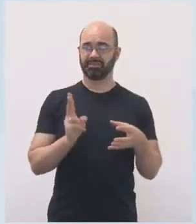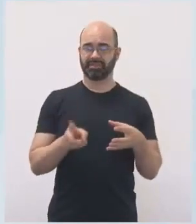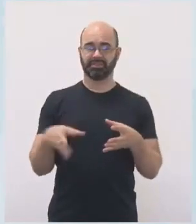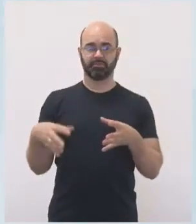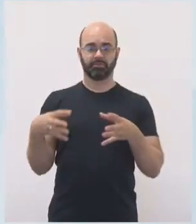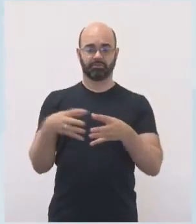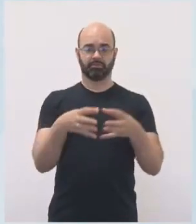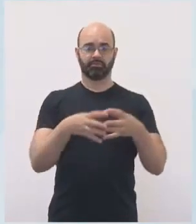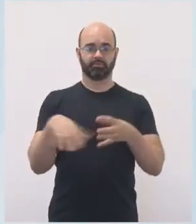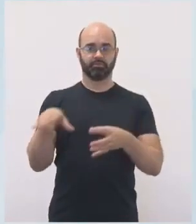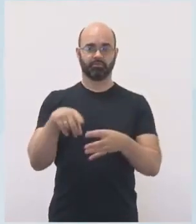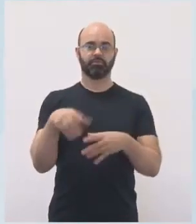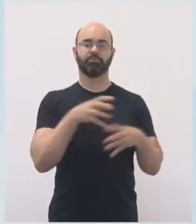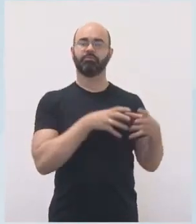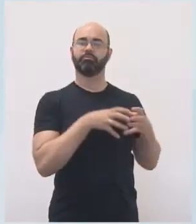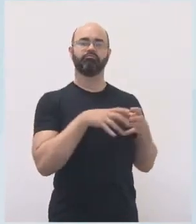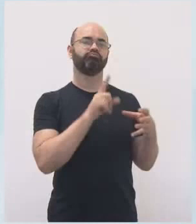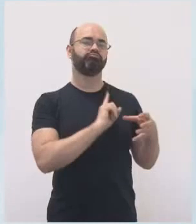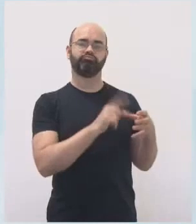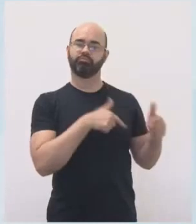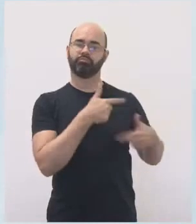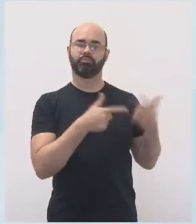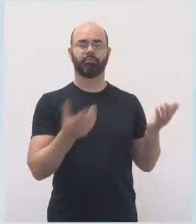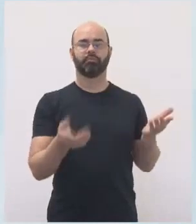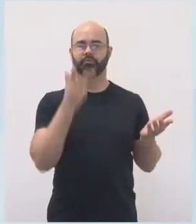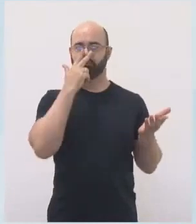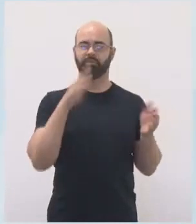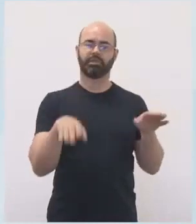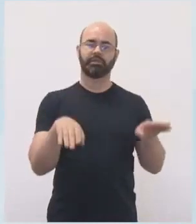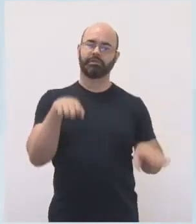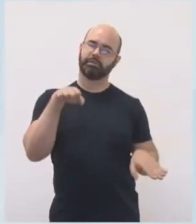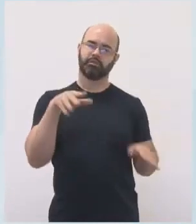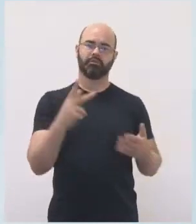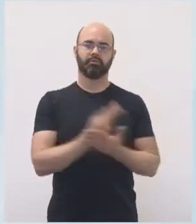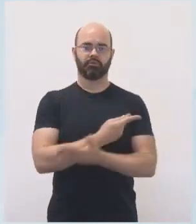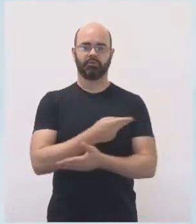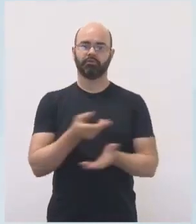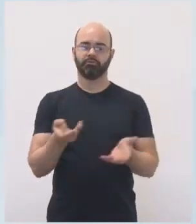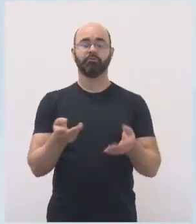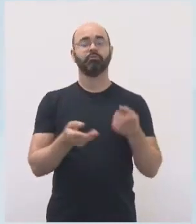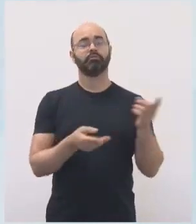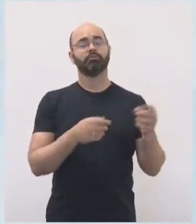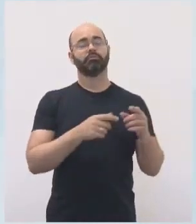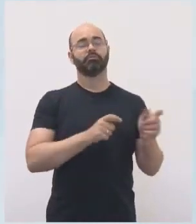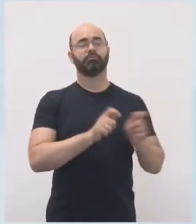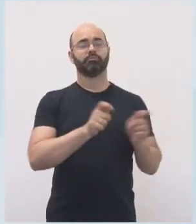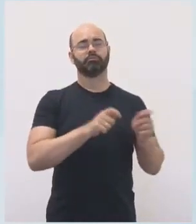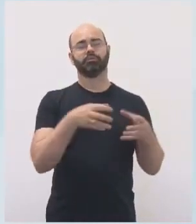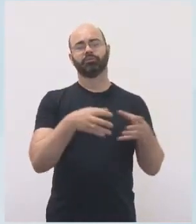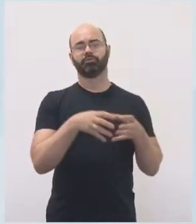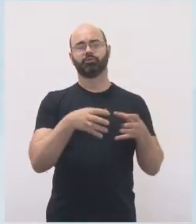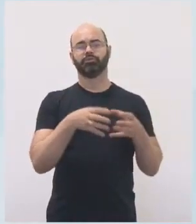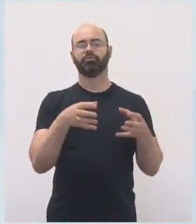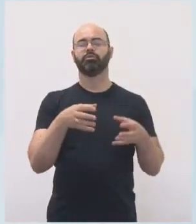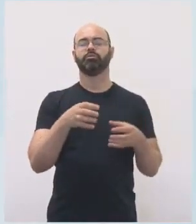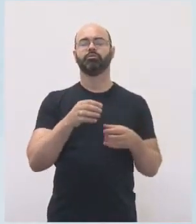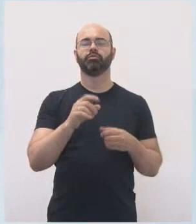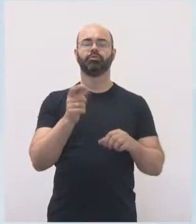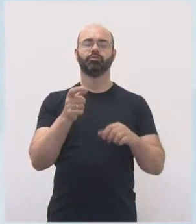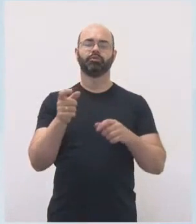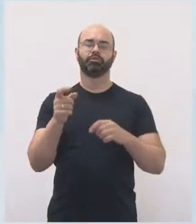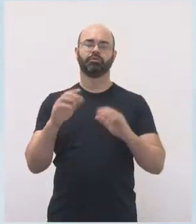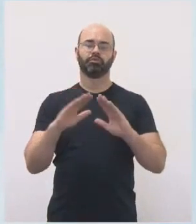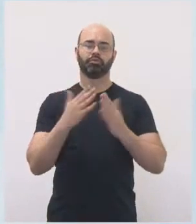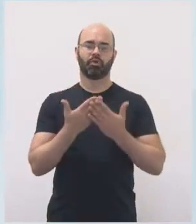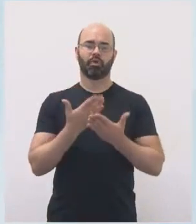não tiverem essa ação desenvolvida, fica meio que um desequilíbrio. Então, vocês alinham com a supervisão de vocês, desculpa, com a gestão escolar,